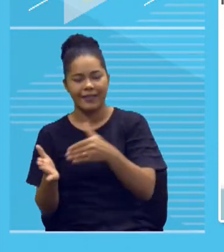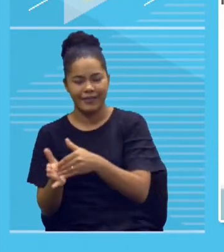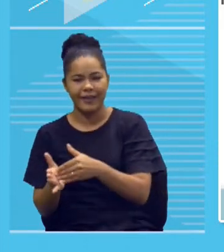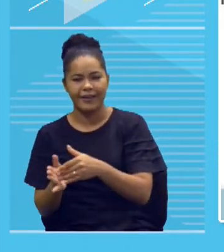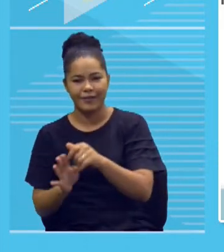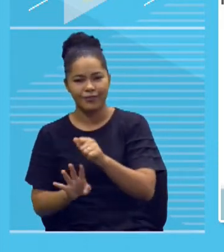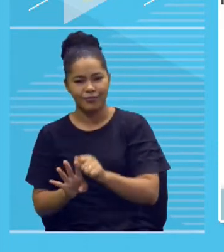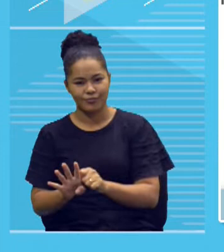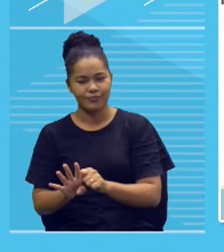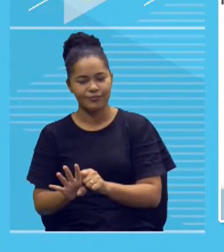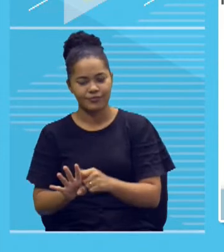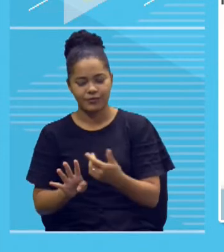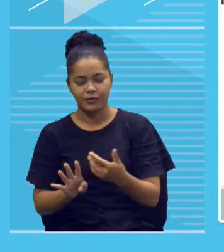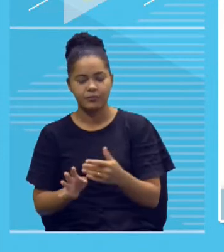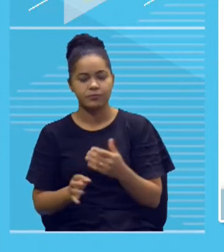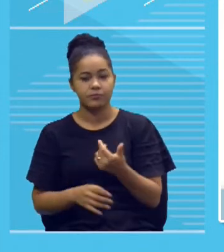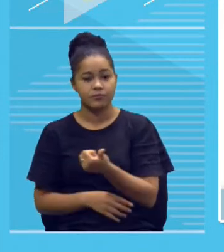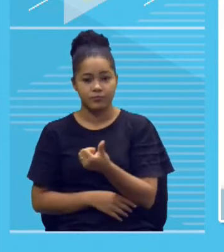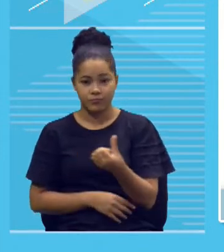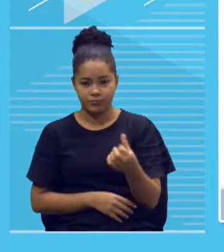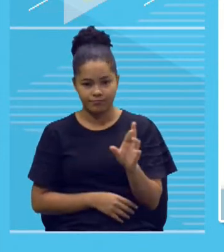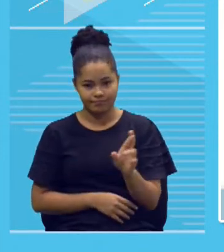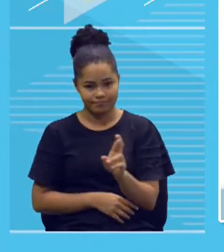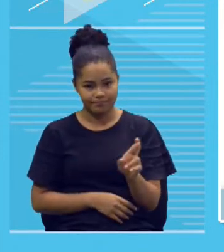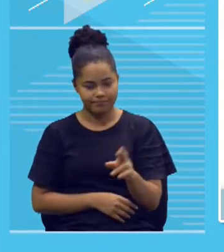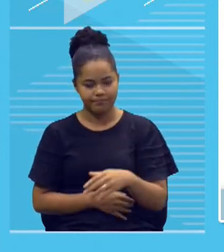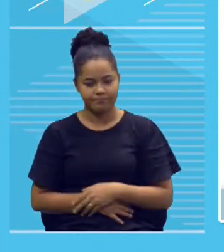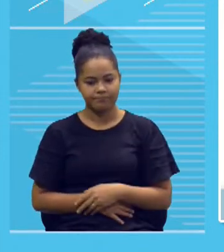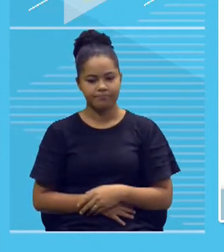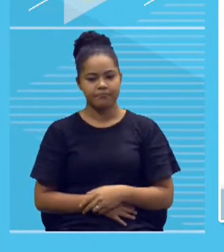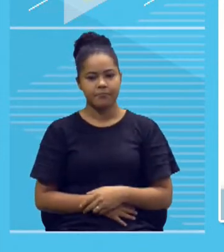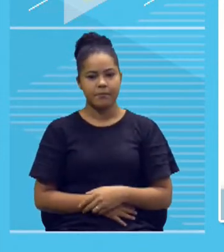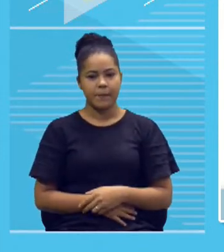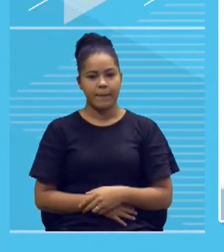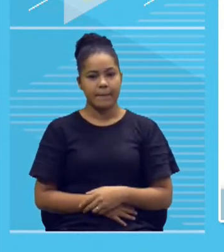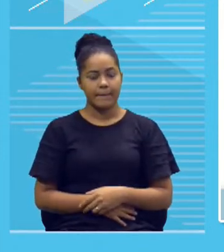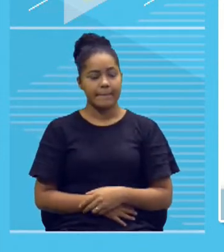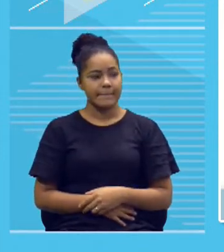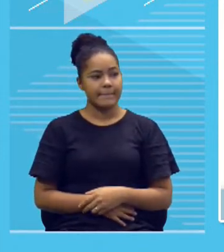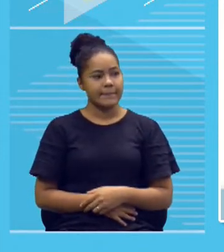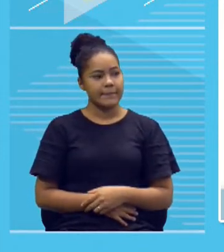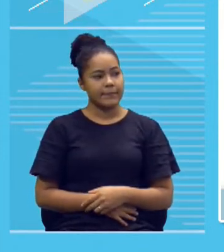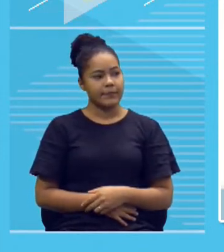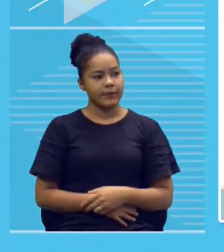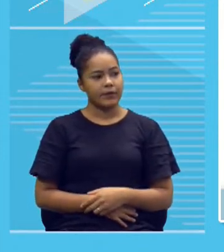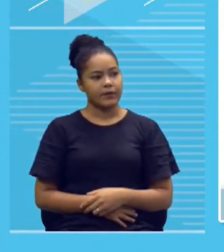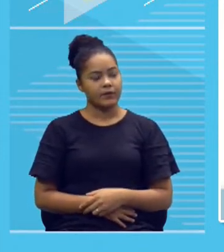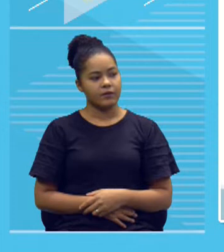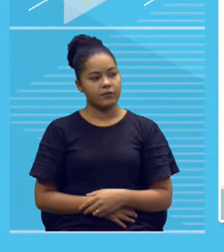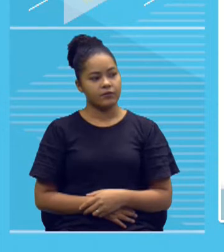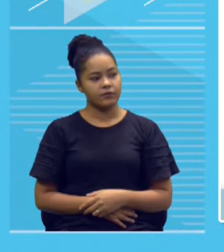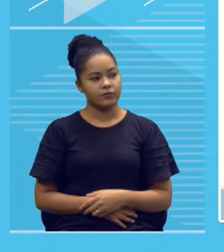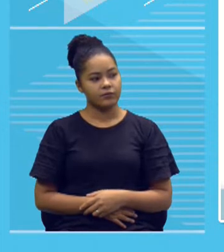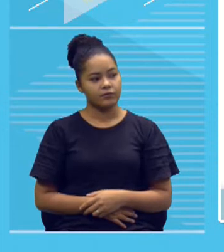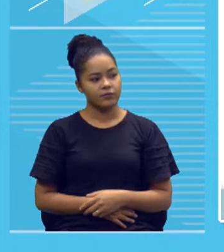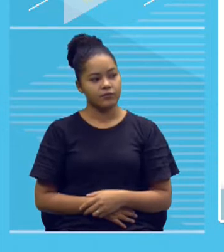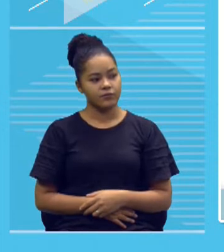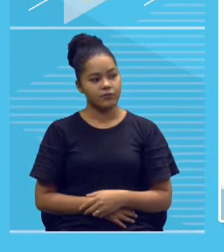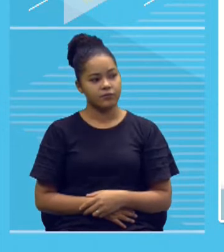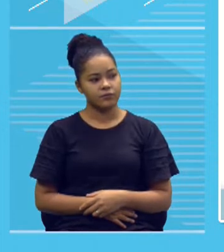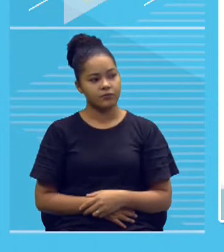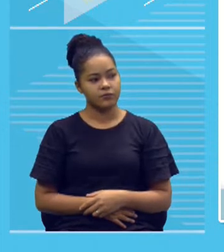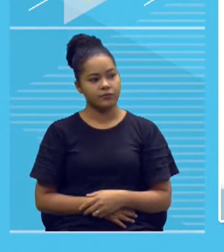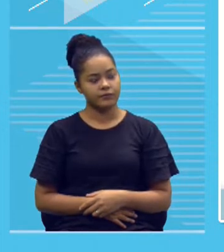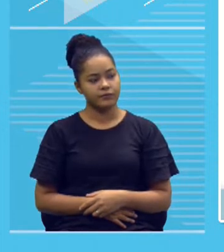assim professor se o cara falou Para gente o que você tem uma dívida onde